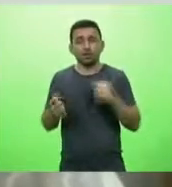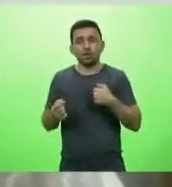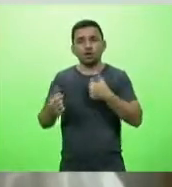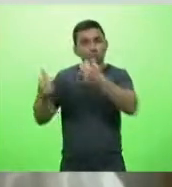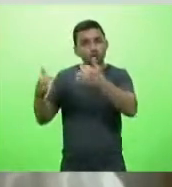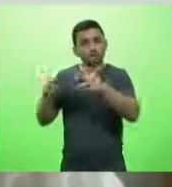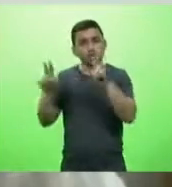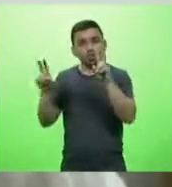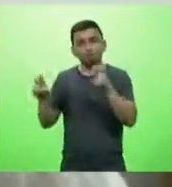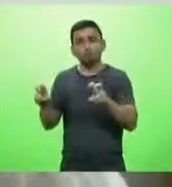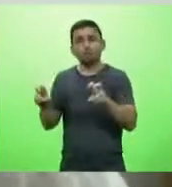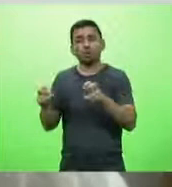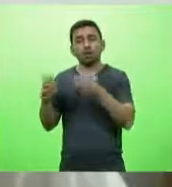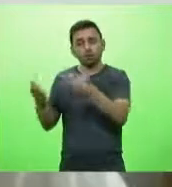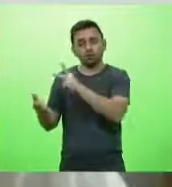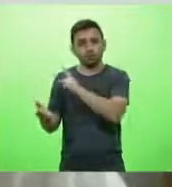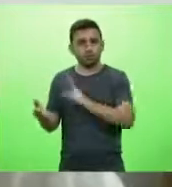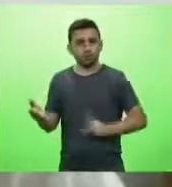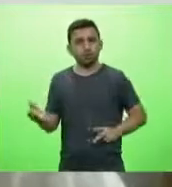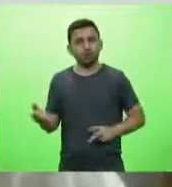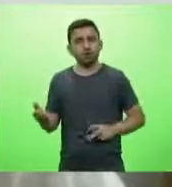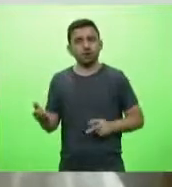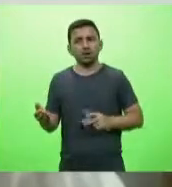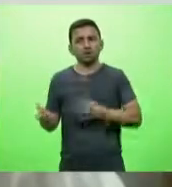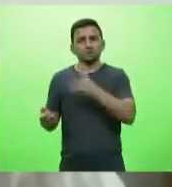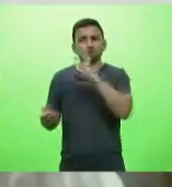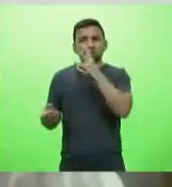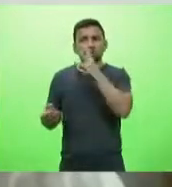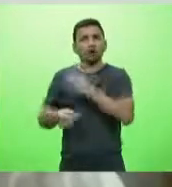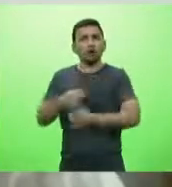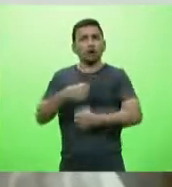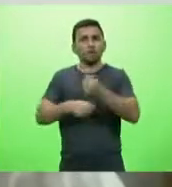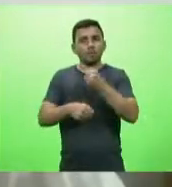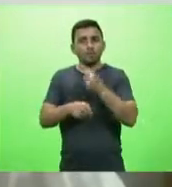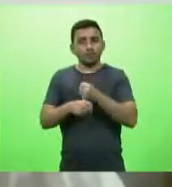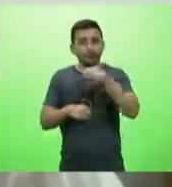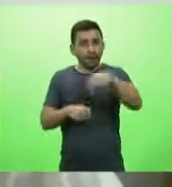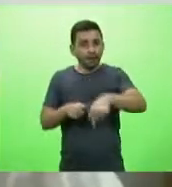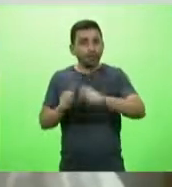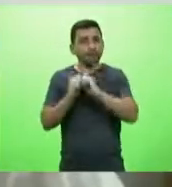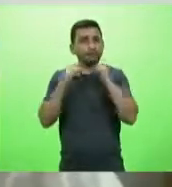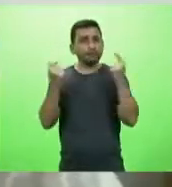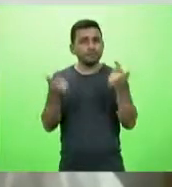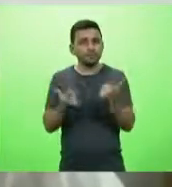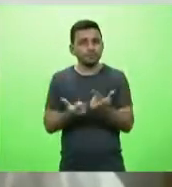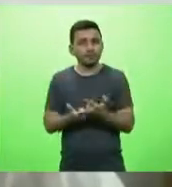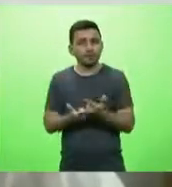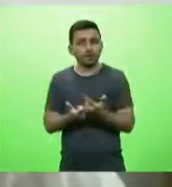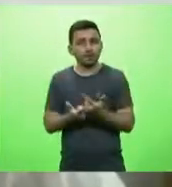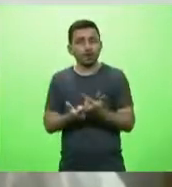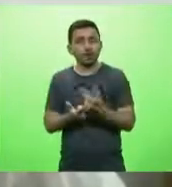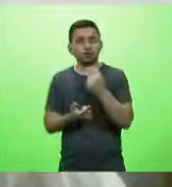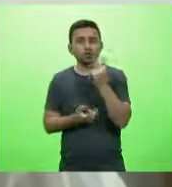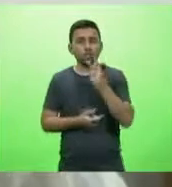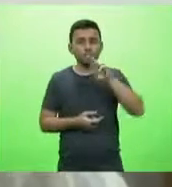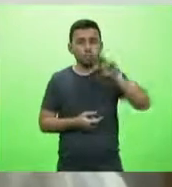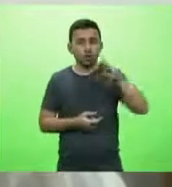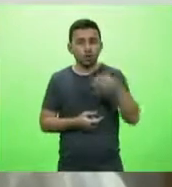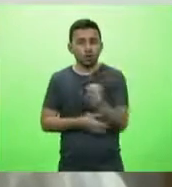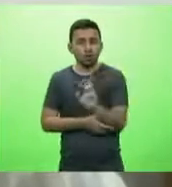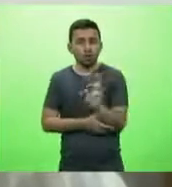causa perplexidade, e no ano passado, esta Assembleia Legislativa viabilizou 2 milhões de